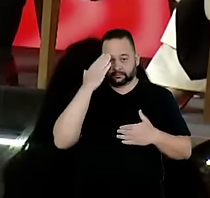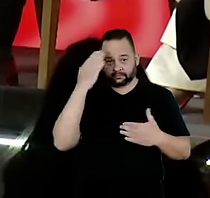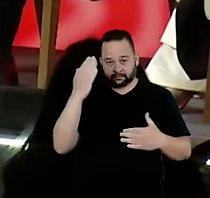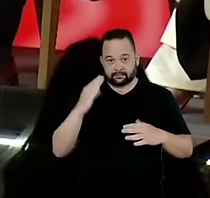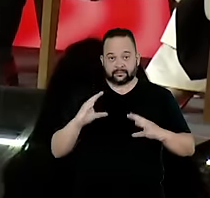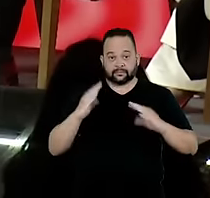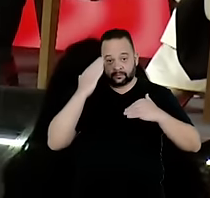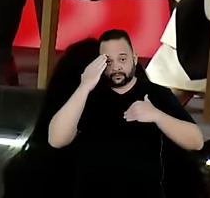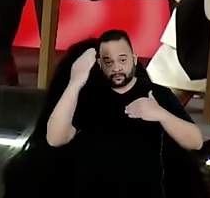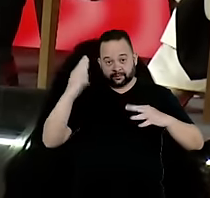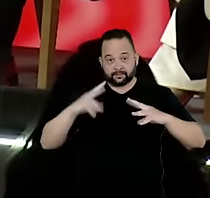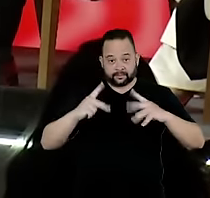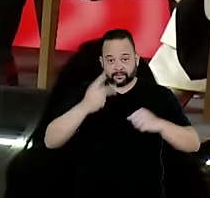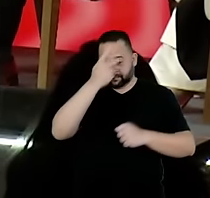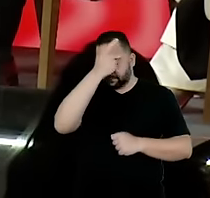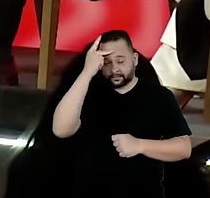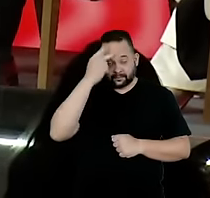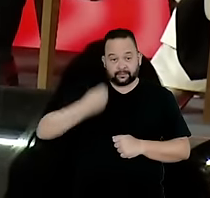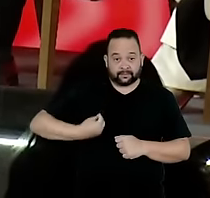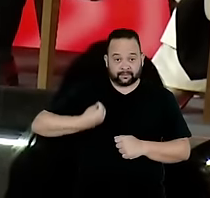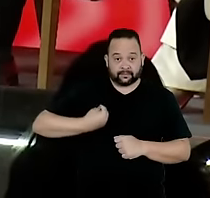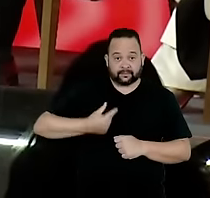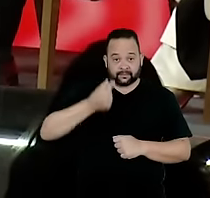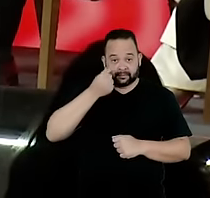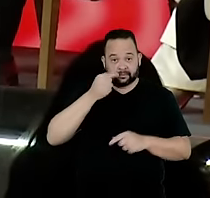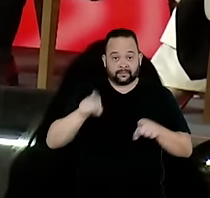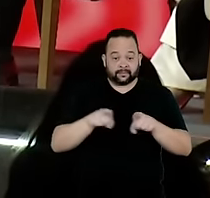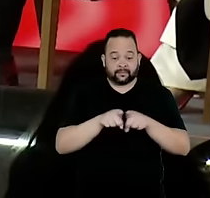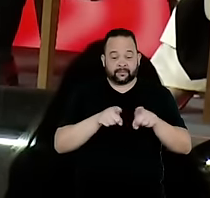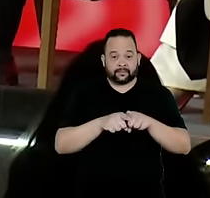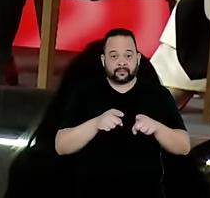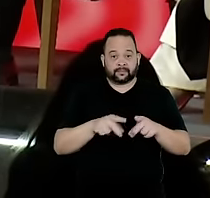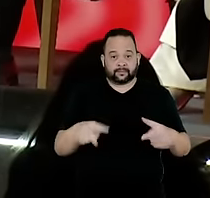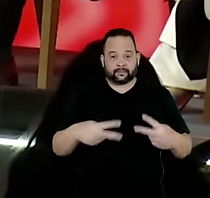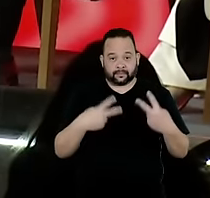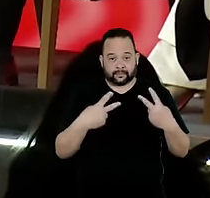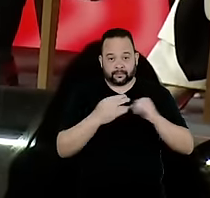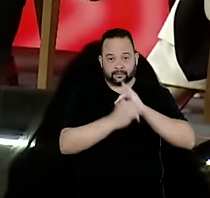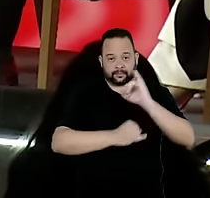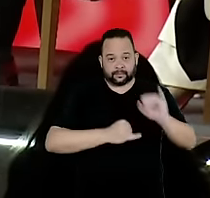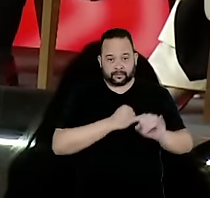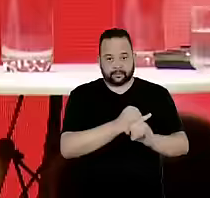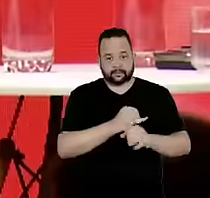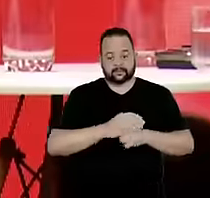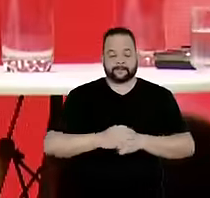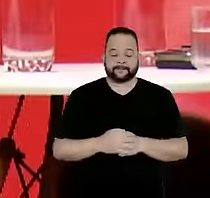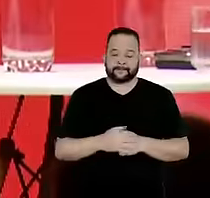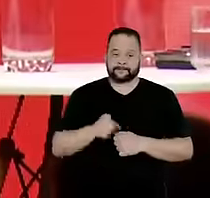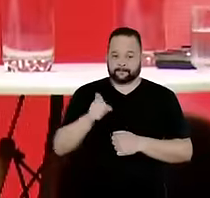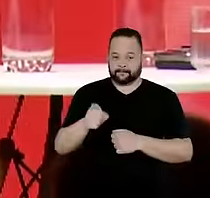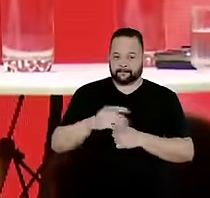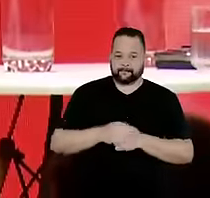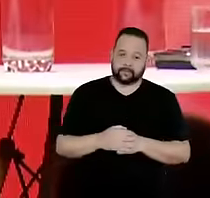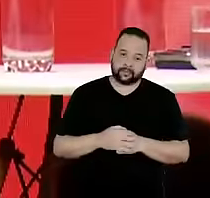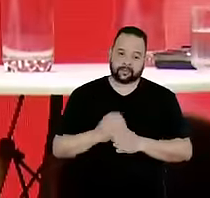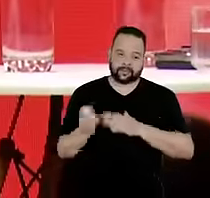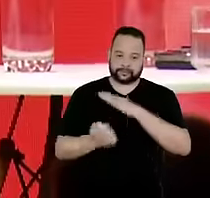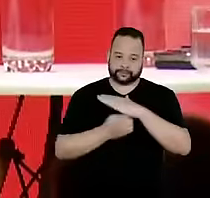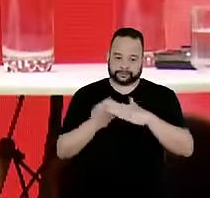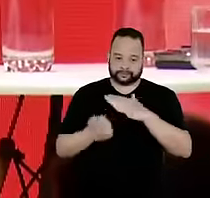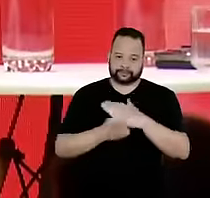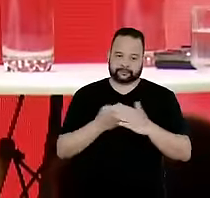estar nos assistindo Vocês são uma asset jovem ambos né uma iniciou em 2020 outra em